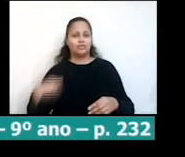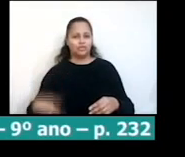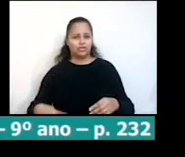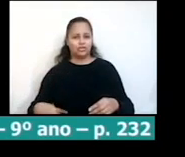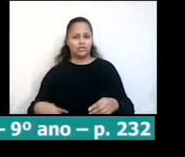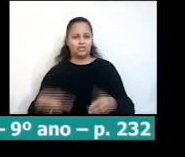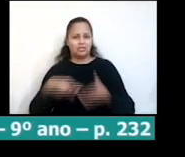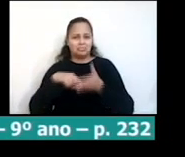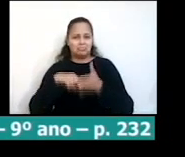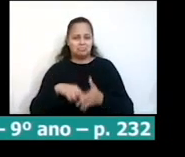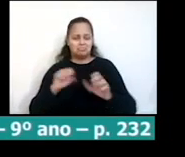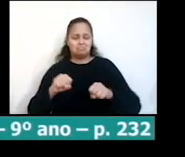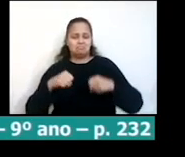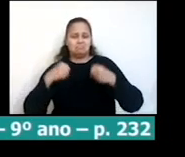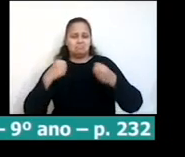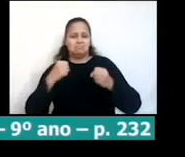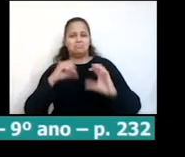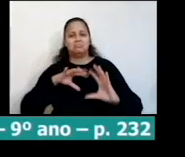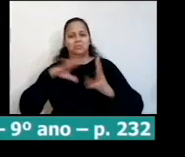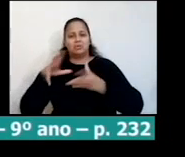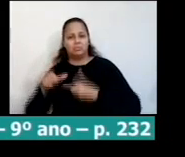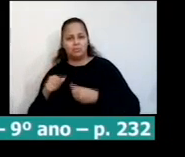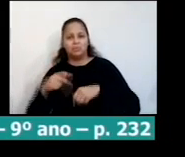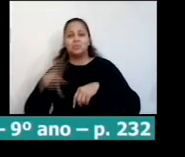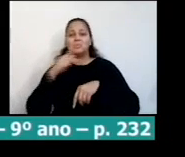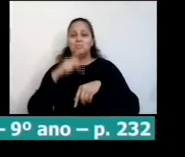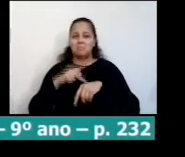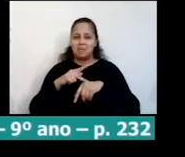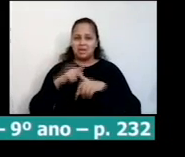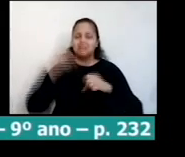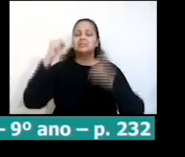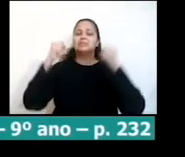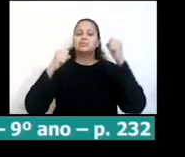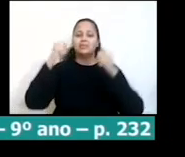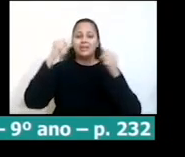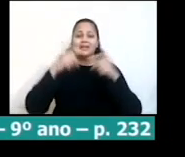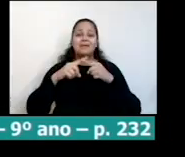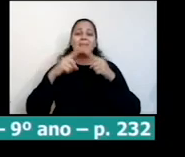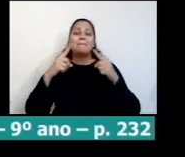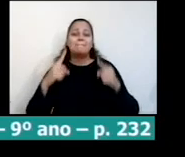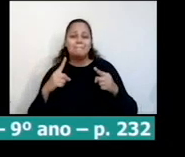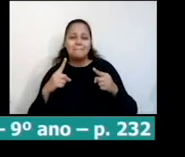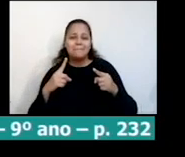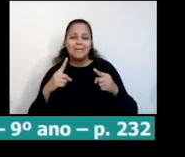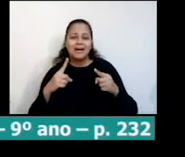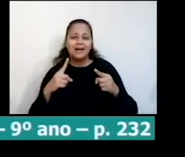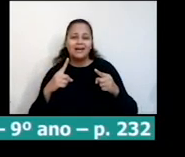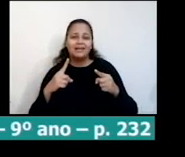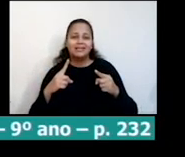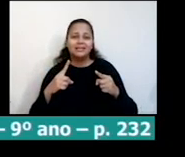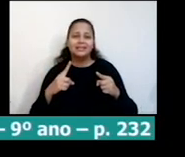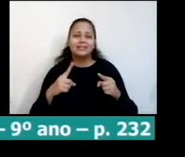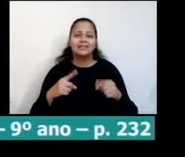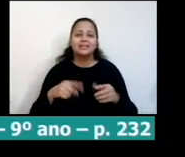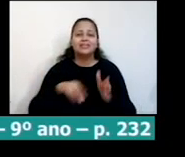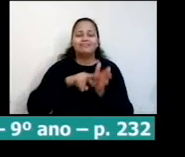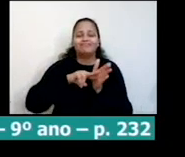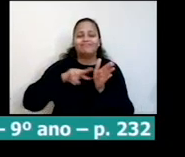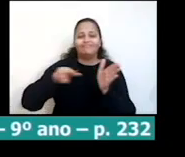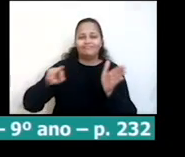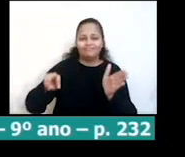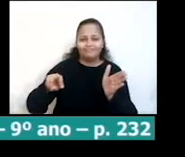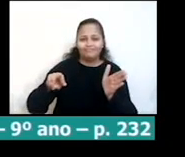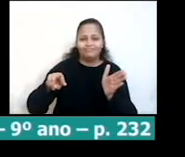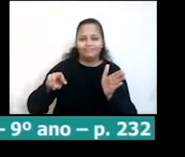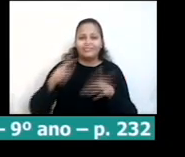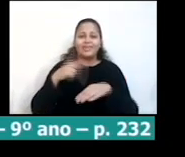dúvida, uma das maiores potências econômicas do mundo. É um país muito industrializado, mas ele ainda enfrenta graves problemas sociais. Então é um